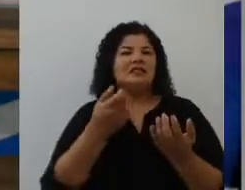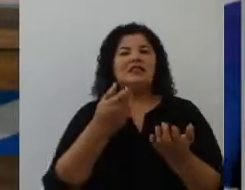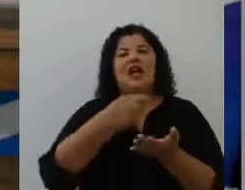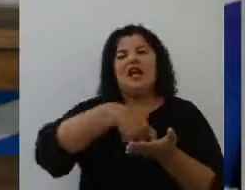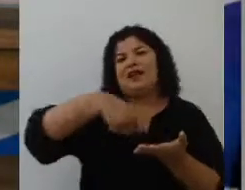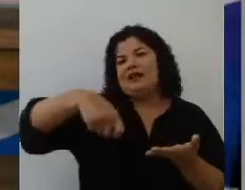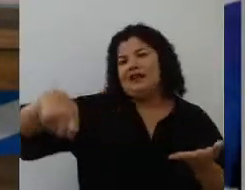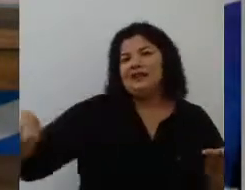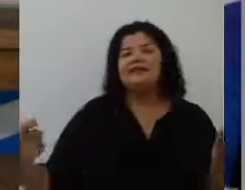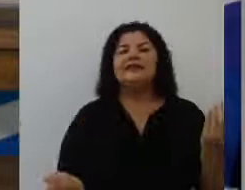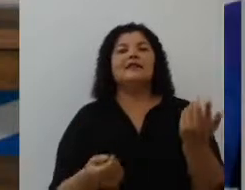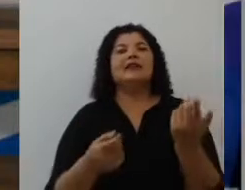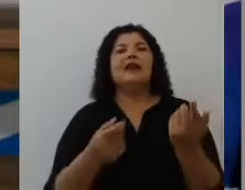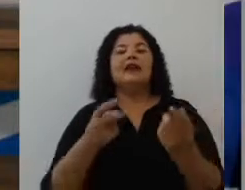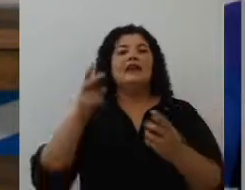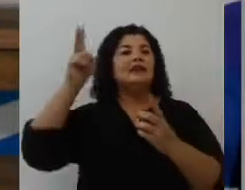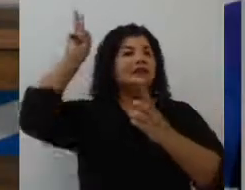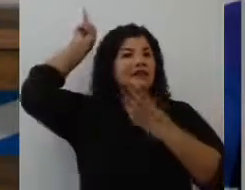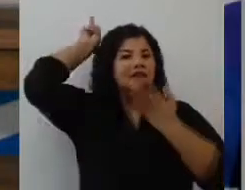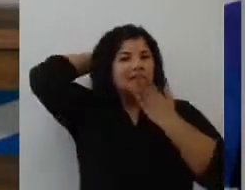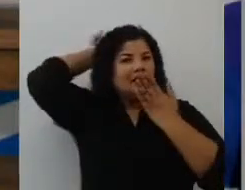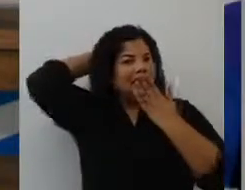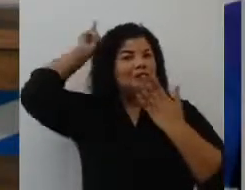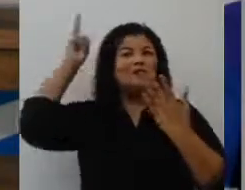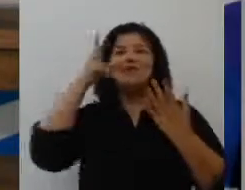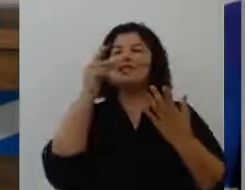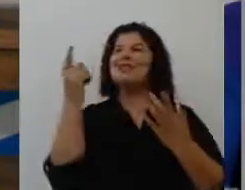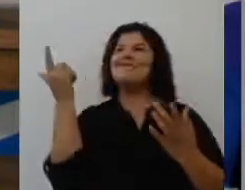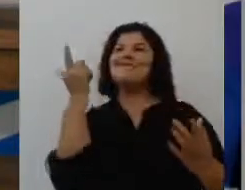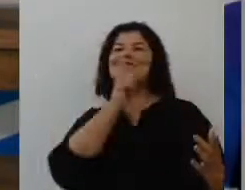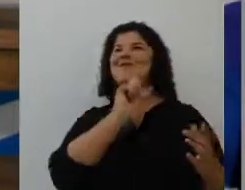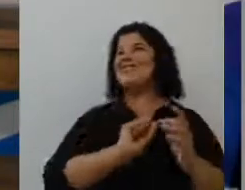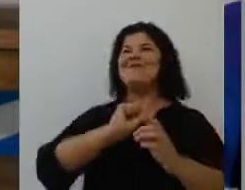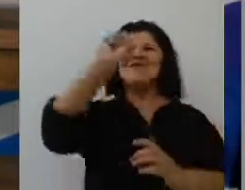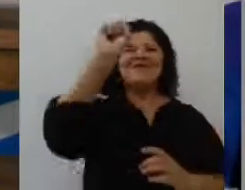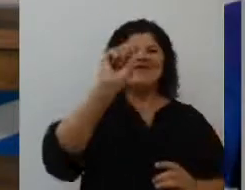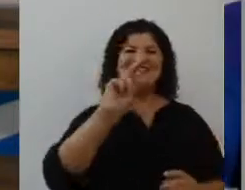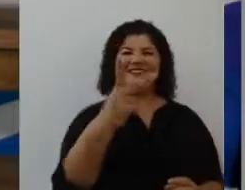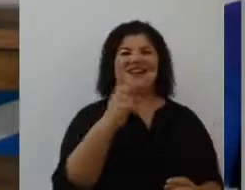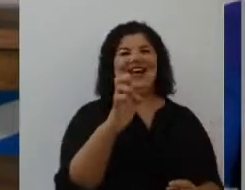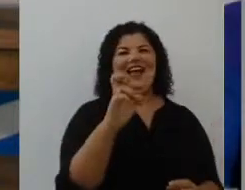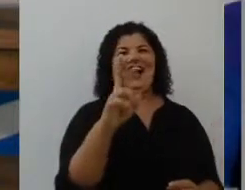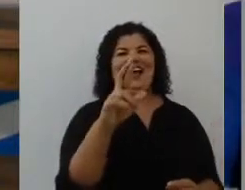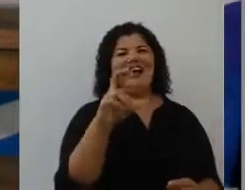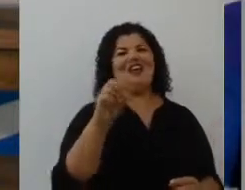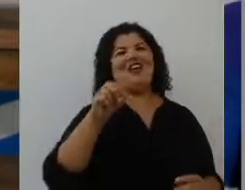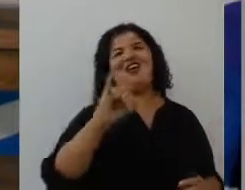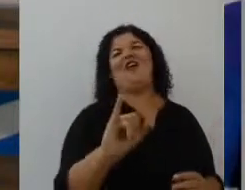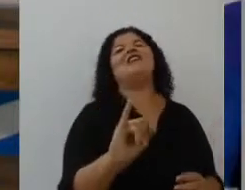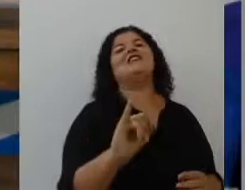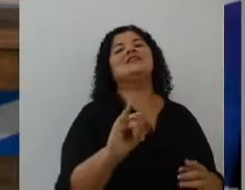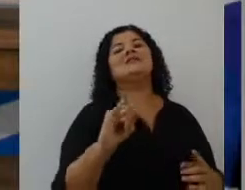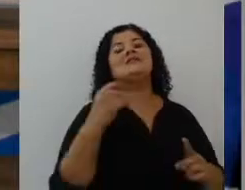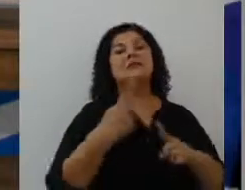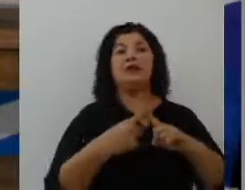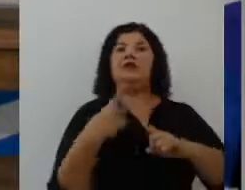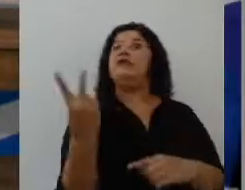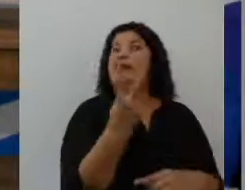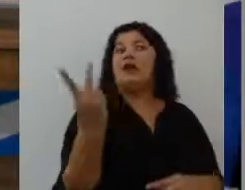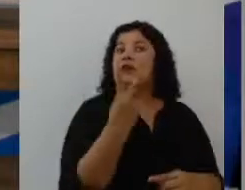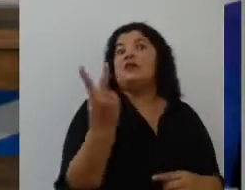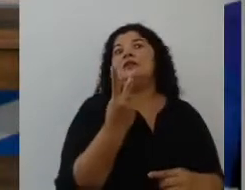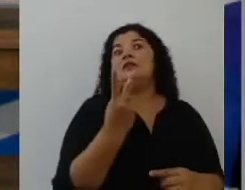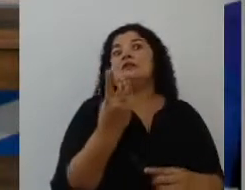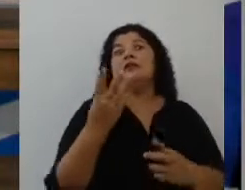uma característica de herói, a figura do herói nacional. E isso é muito bom, ok? Porque é uma forma de valorizar